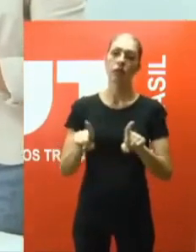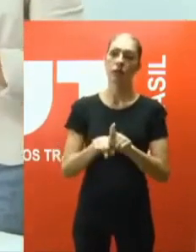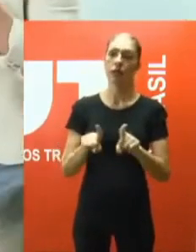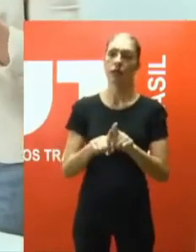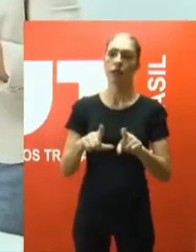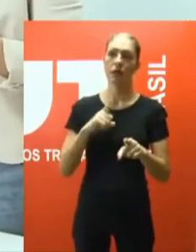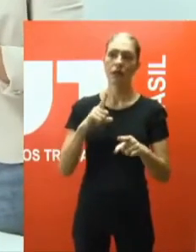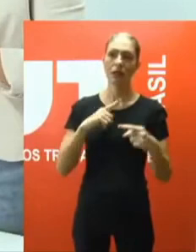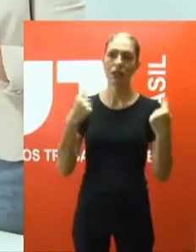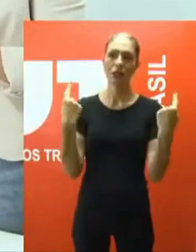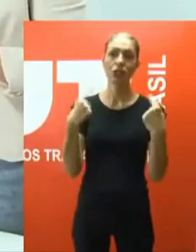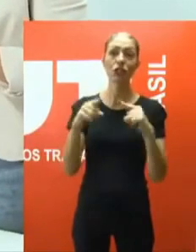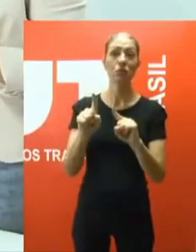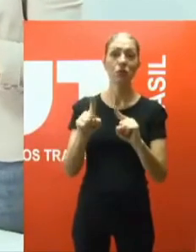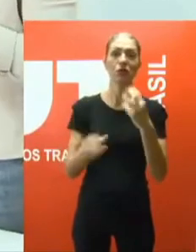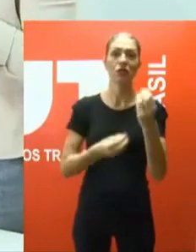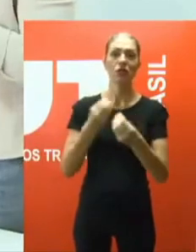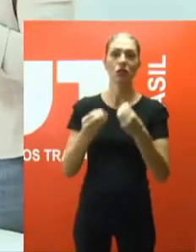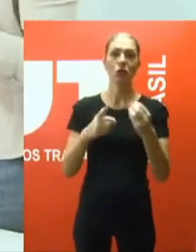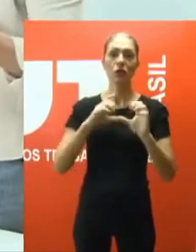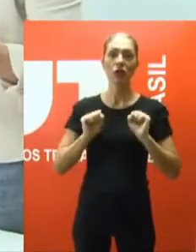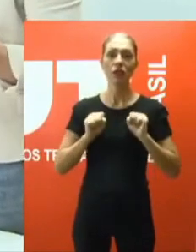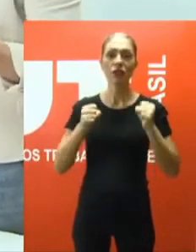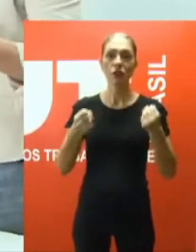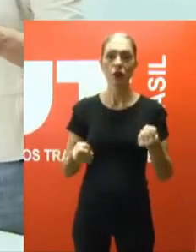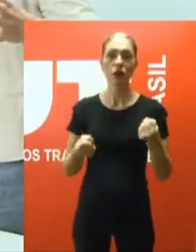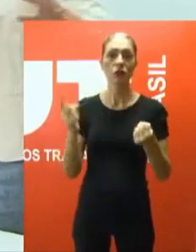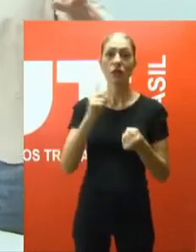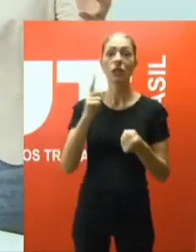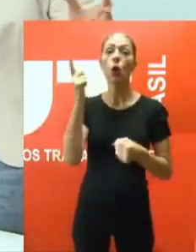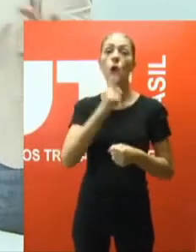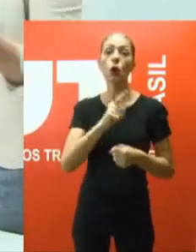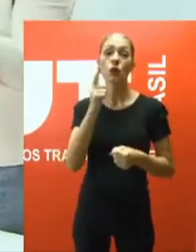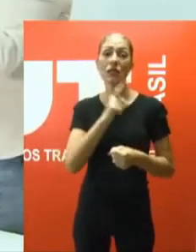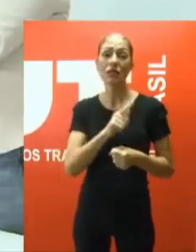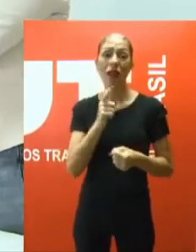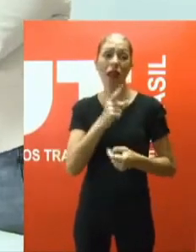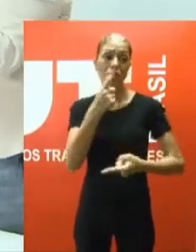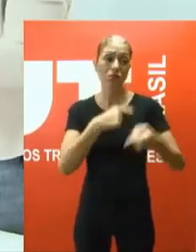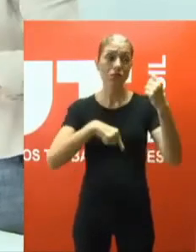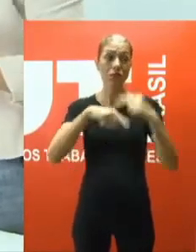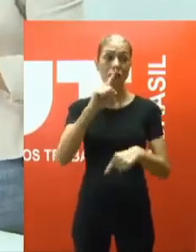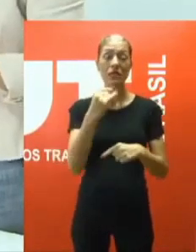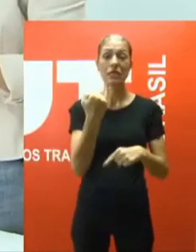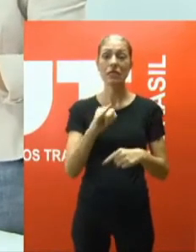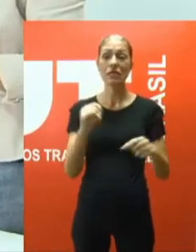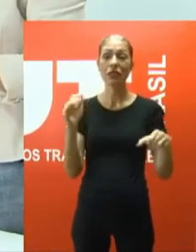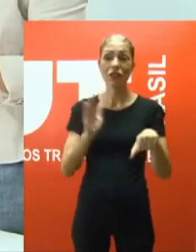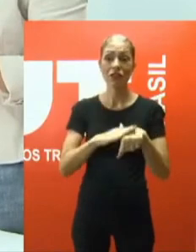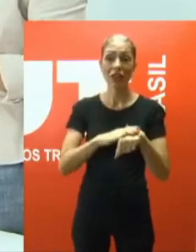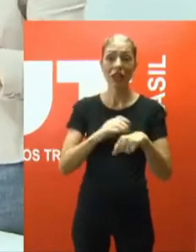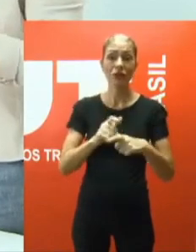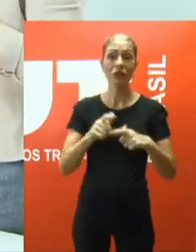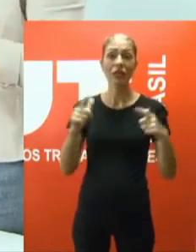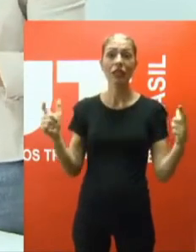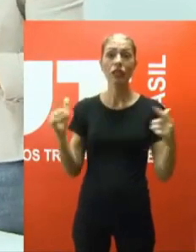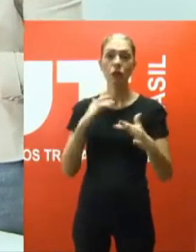vem aí. Então, queria pedir esse reforço, porque só dessa forma, criando um grande movimento, é que nós vamos